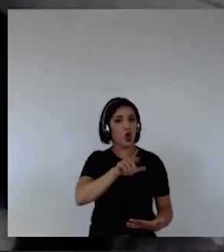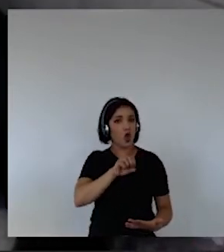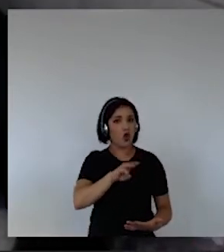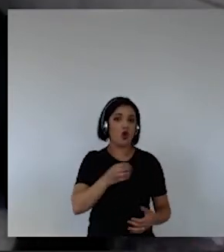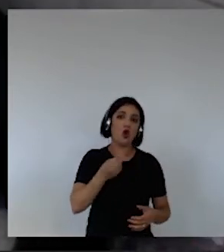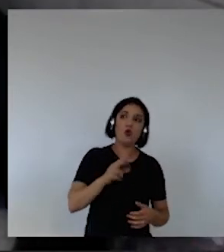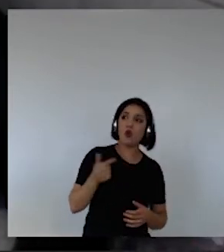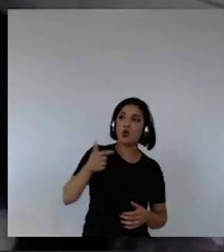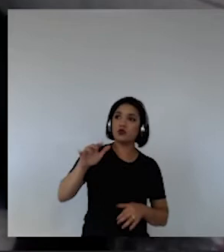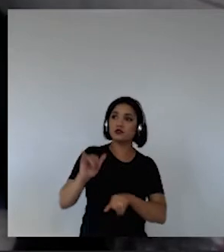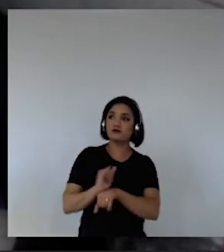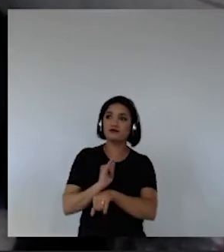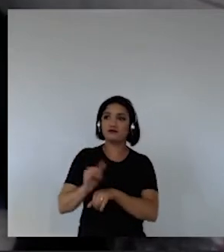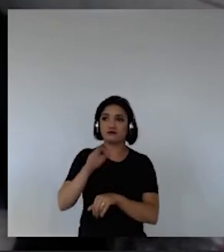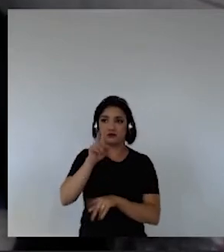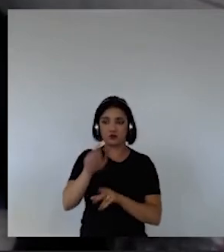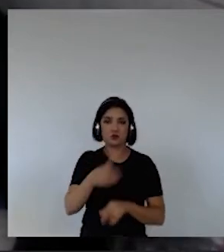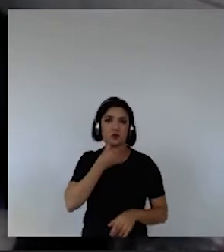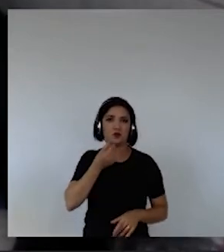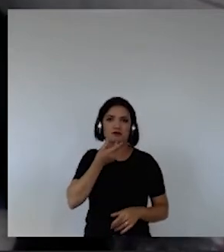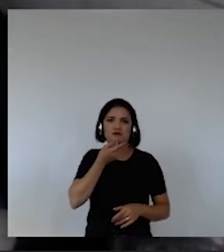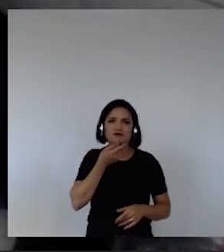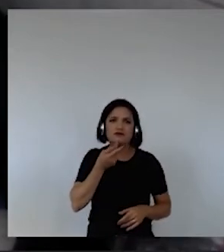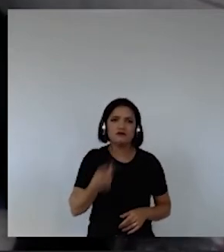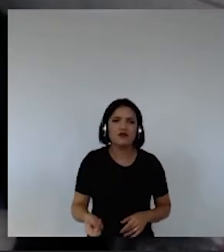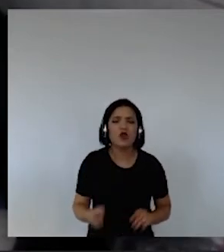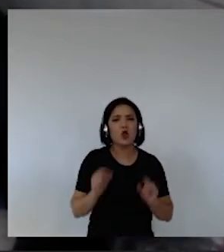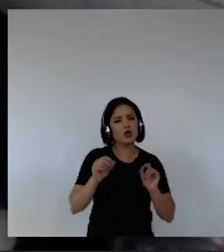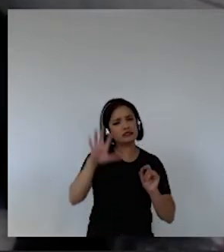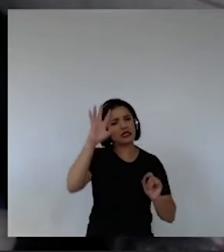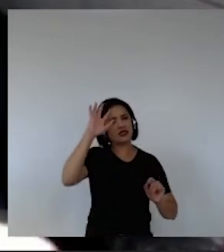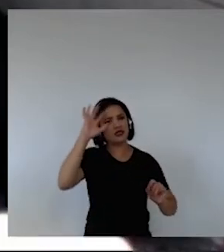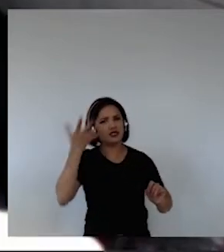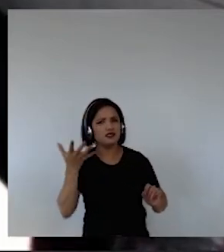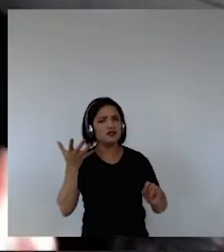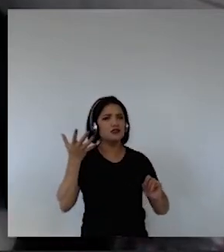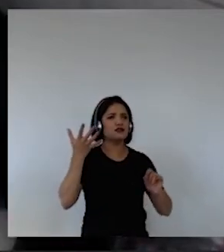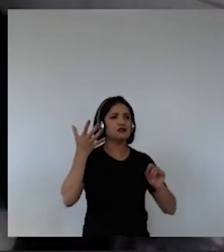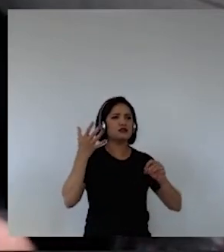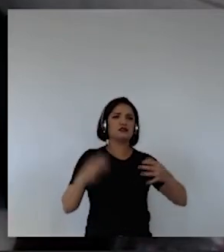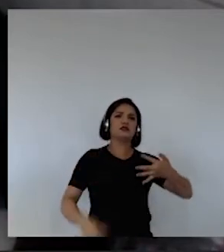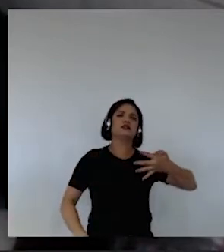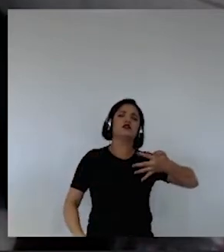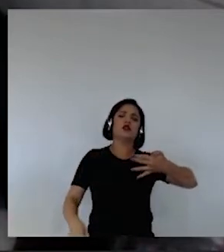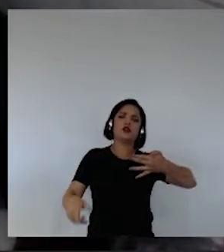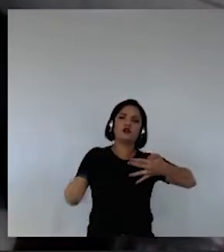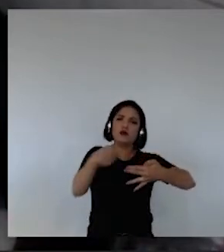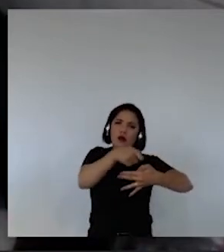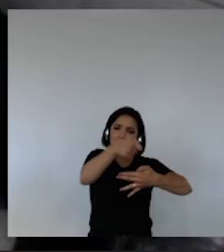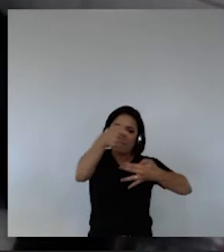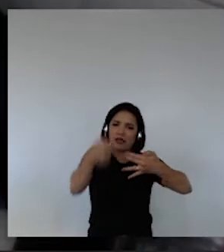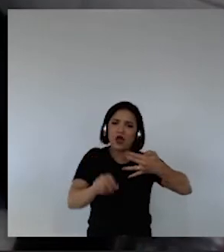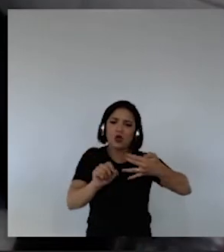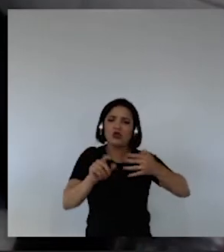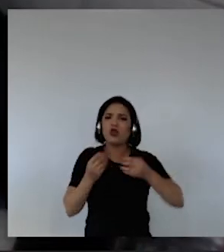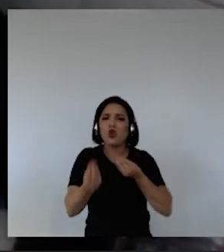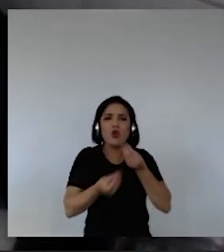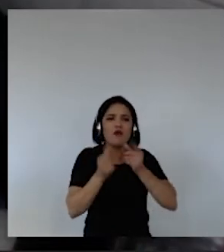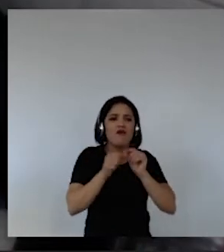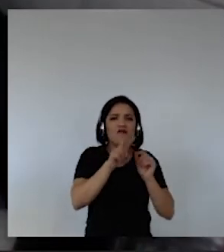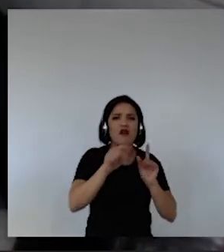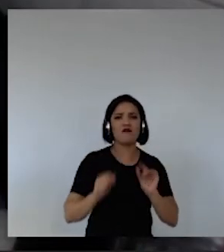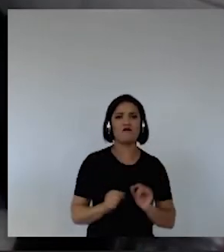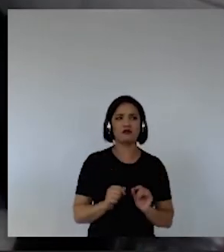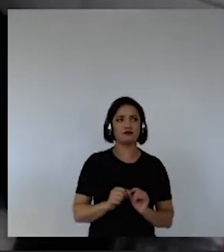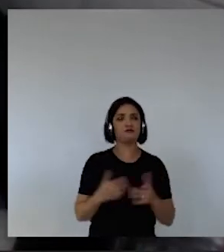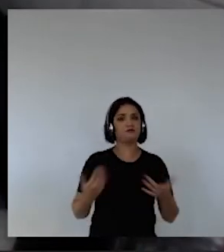como o Joaquim disse, uma alfaiataria, em que você decide de cima a baixo o tecido que vai utilizar, o corte que vai dar.